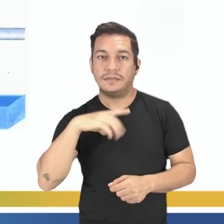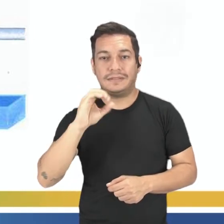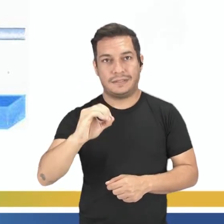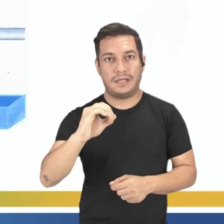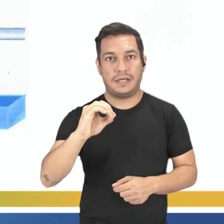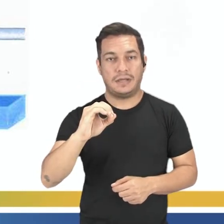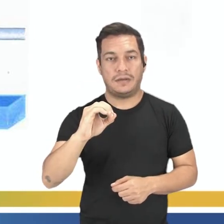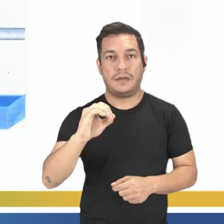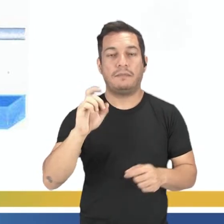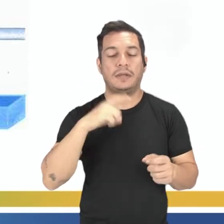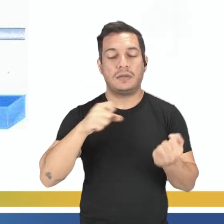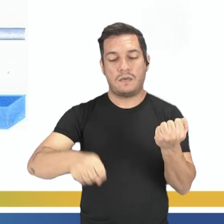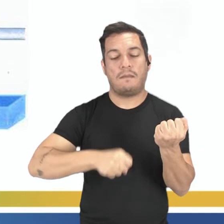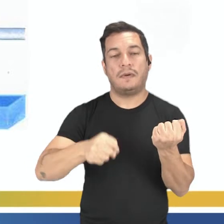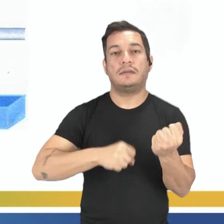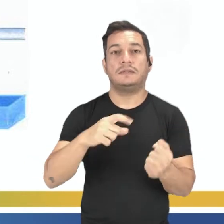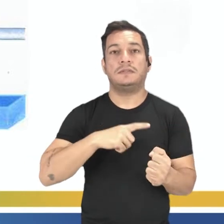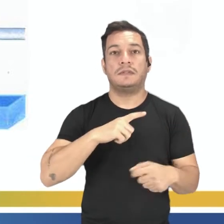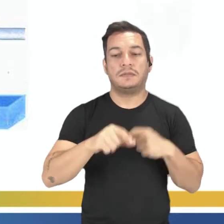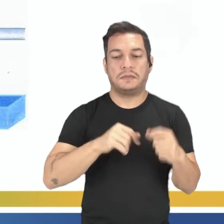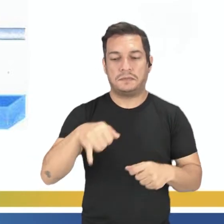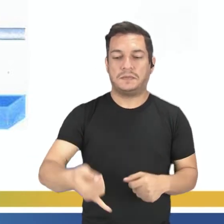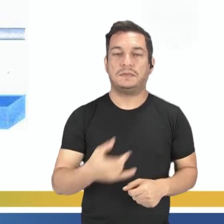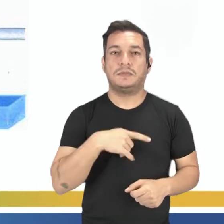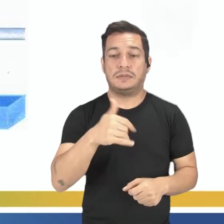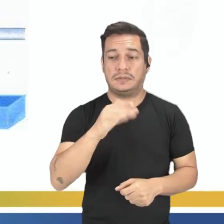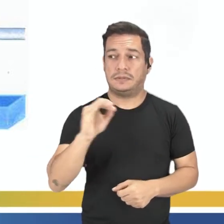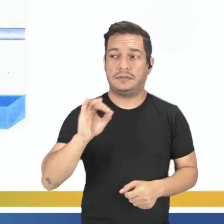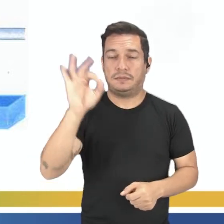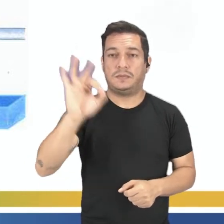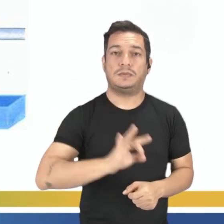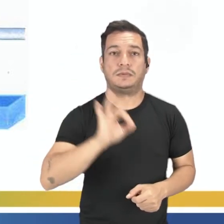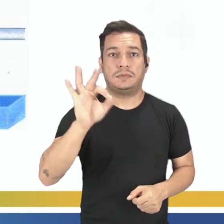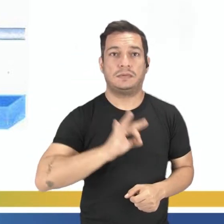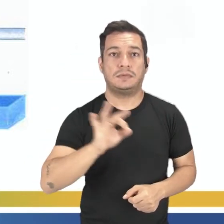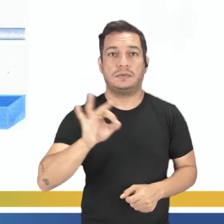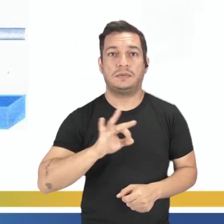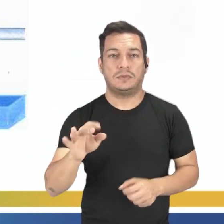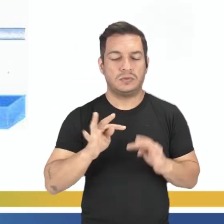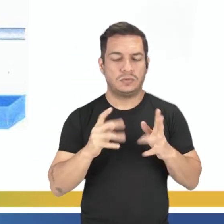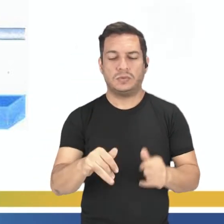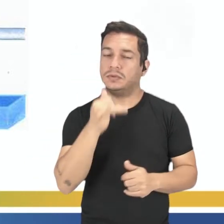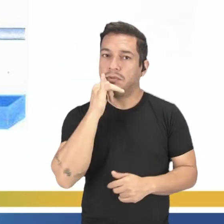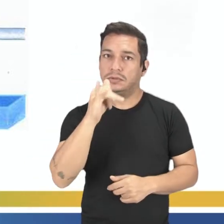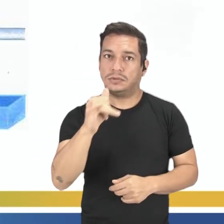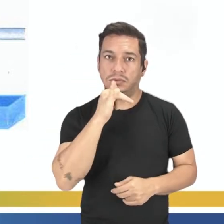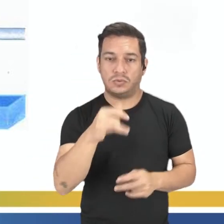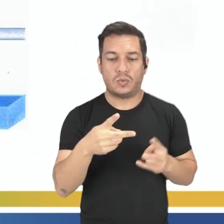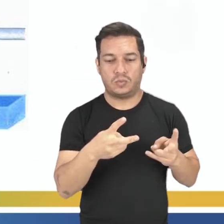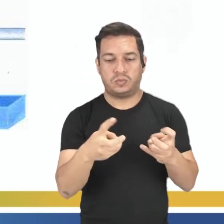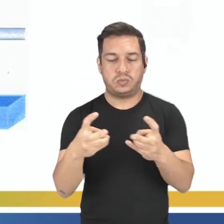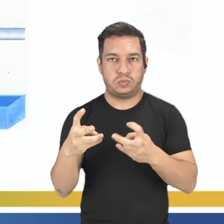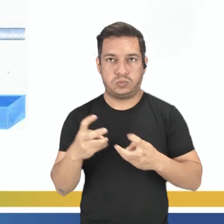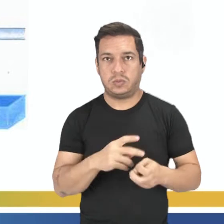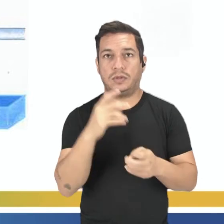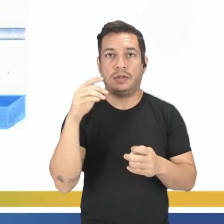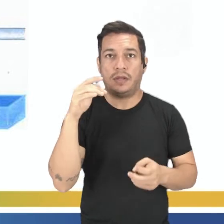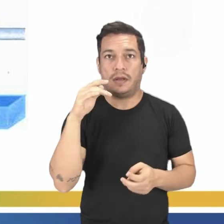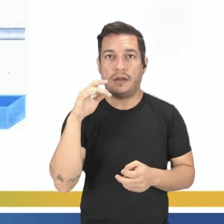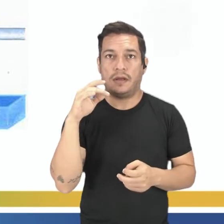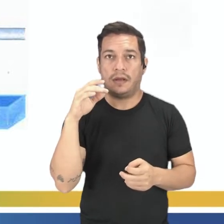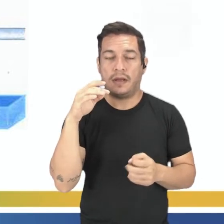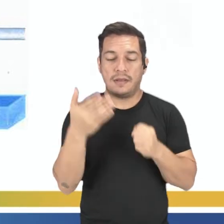palavras, para que uma máquina tivesse um rendimento de 100%, ou seja, toda a energia extraída da fonte quente